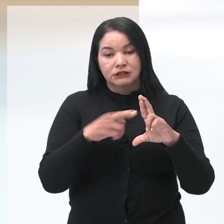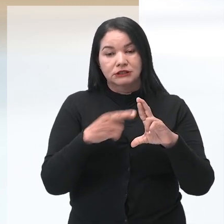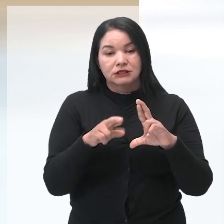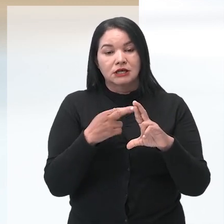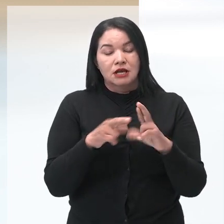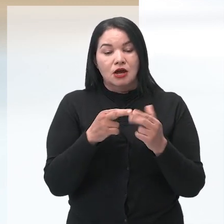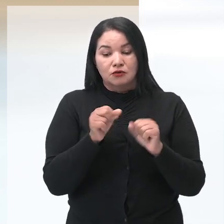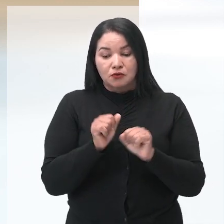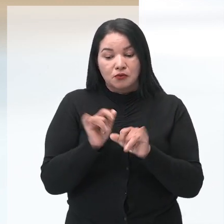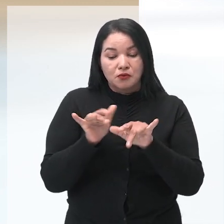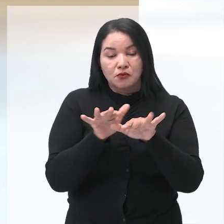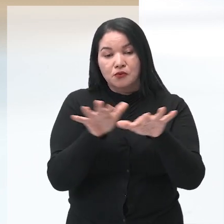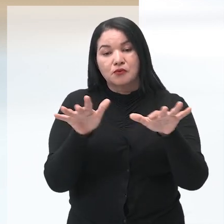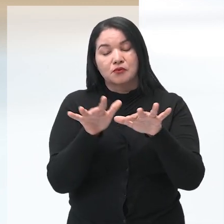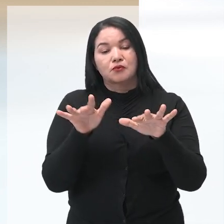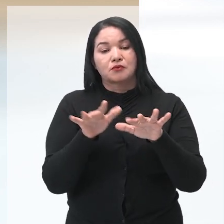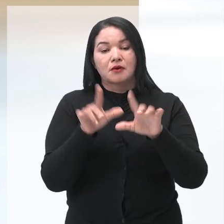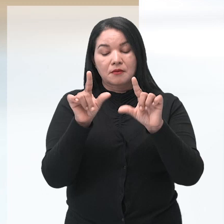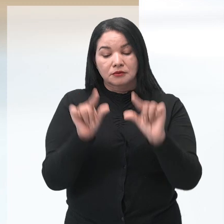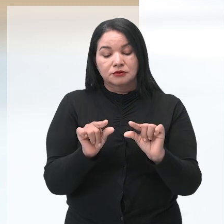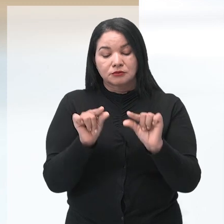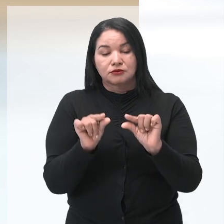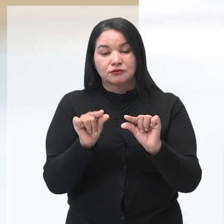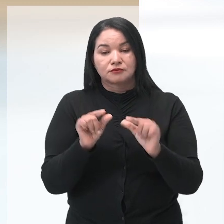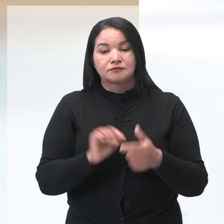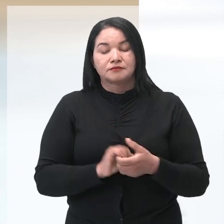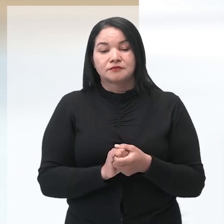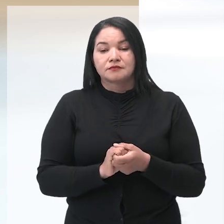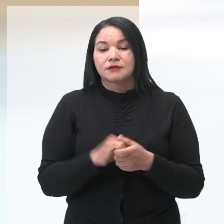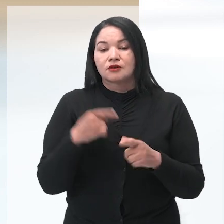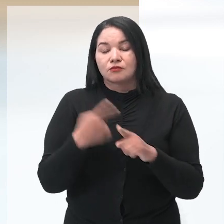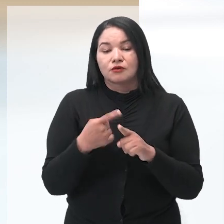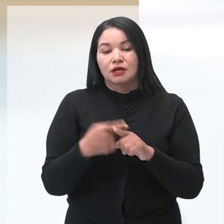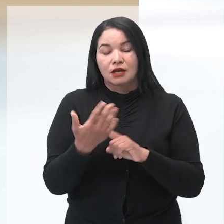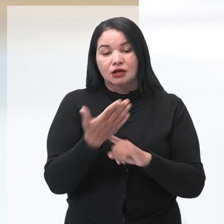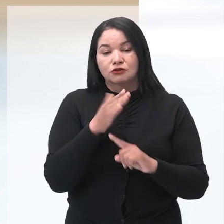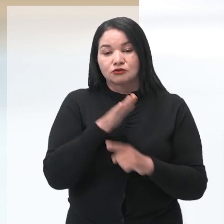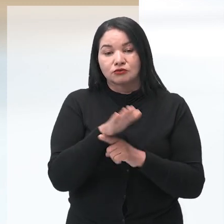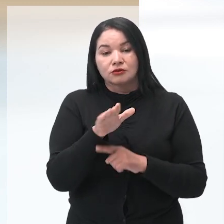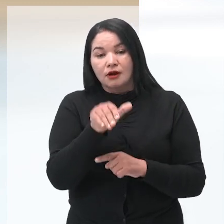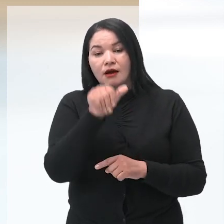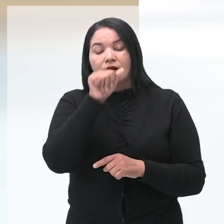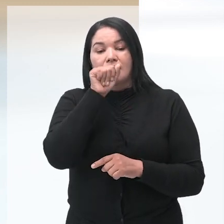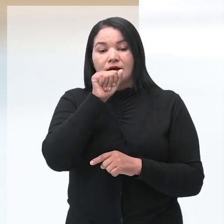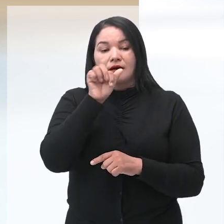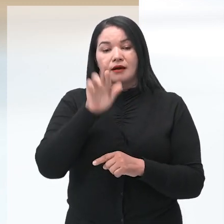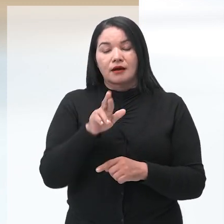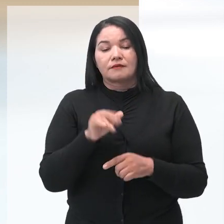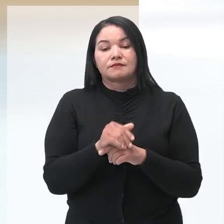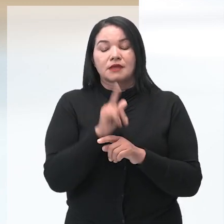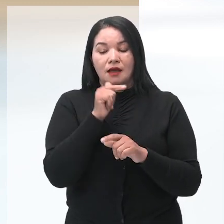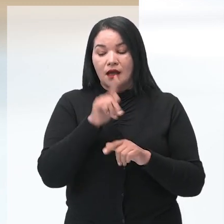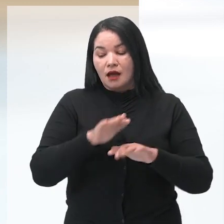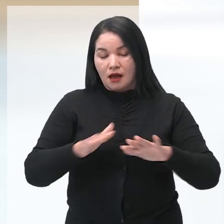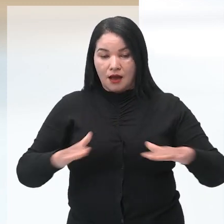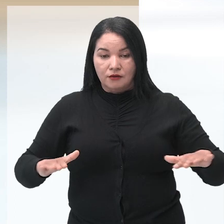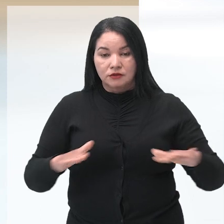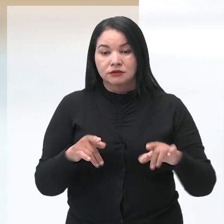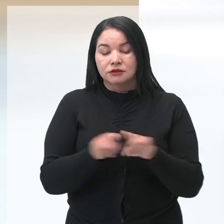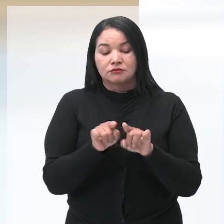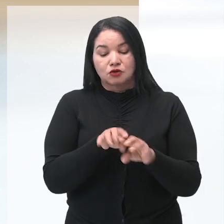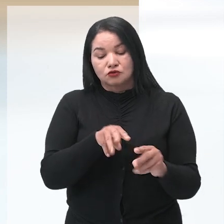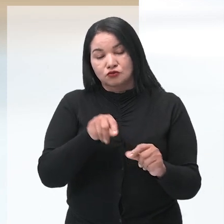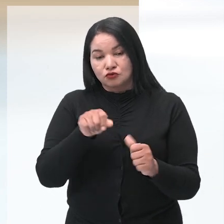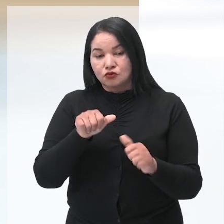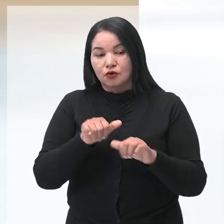do que a produção com esses materiais virgens, né, beneficiando o ar, a água e o sol. Assim como a geração